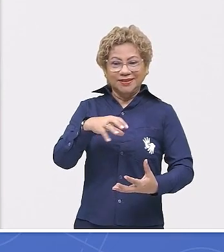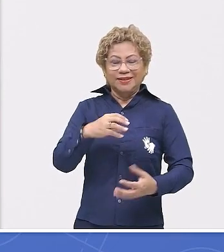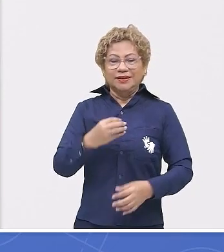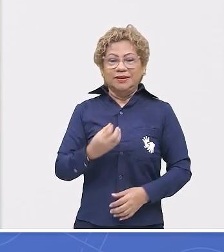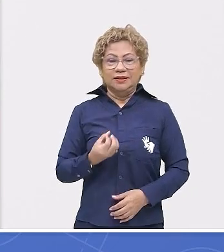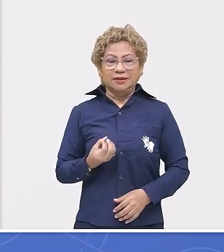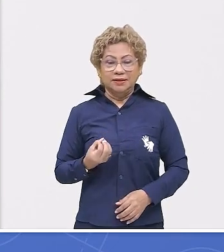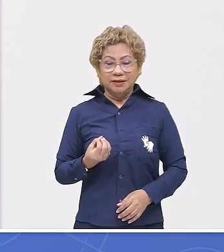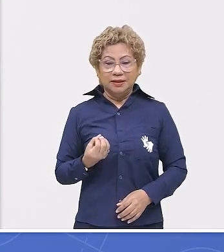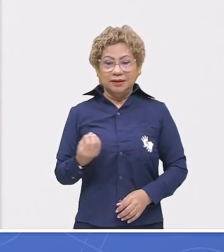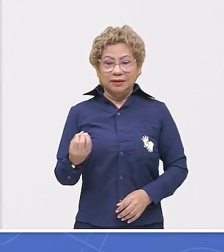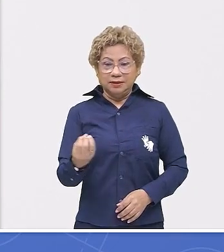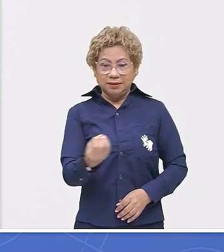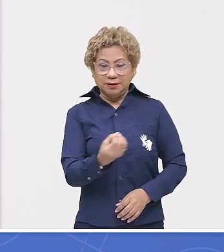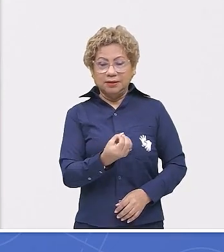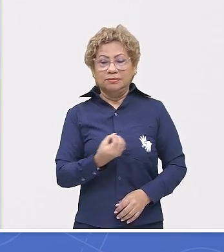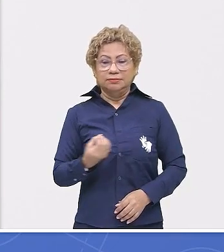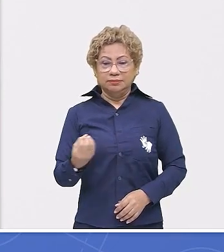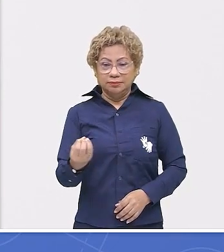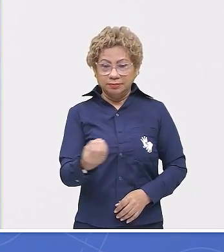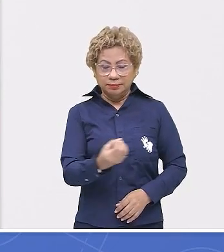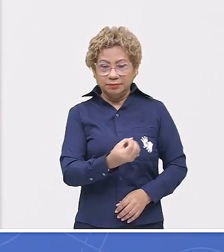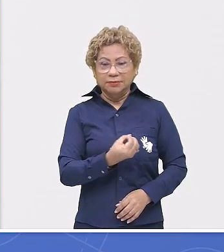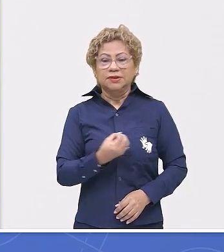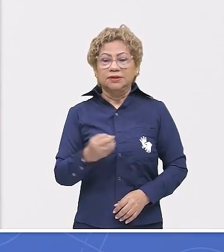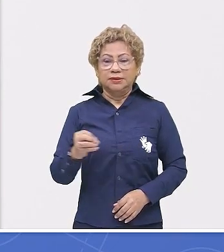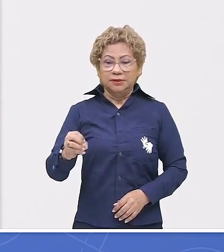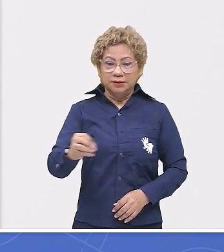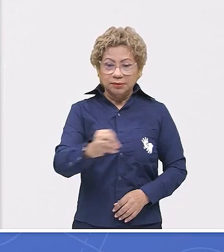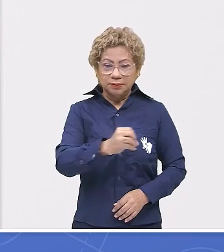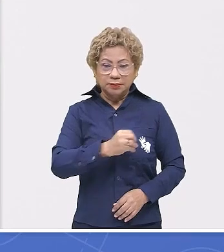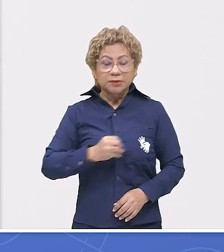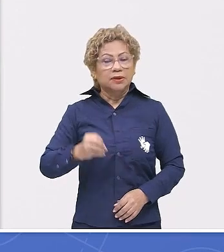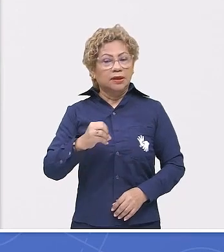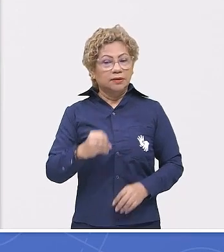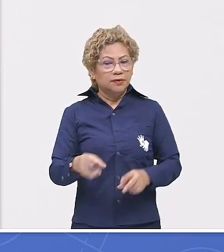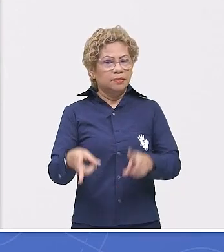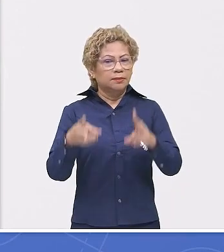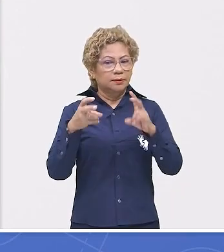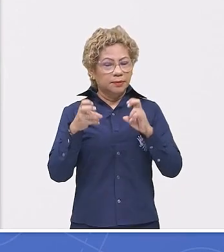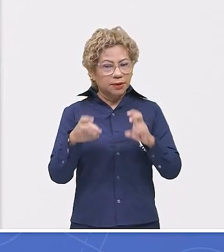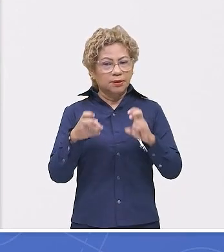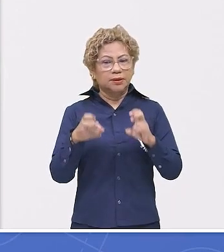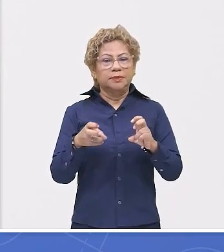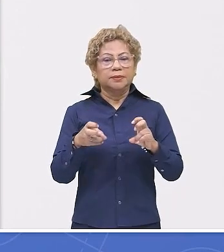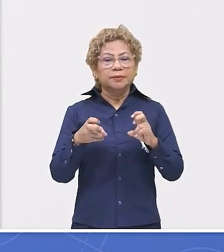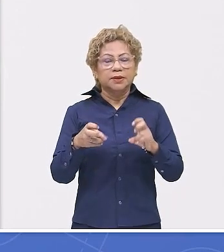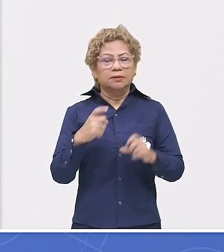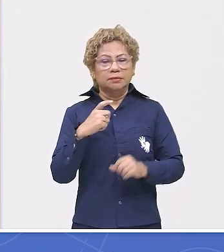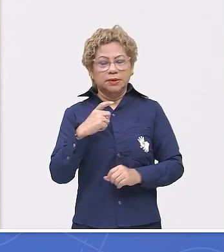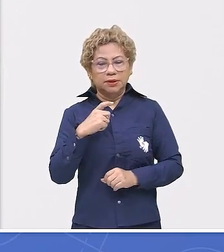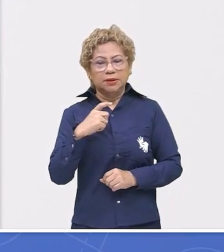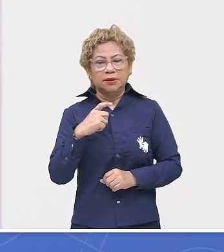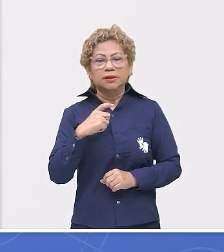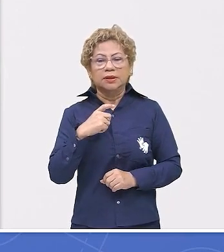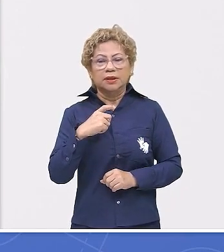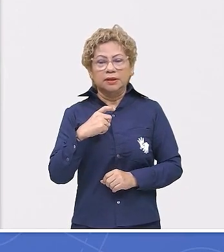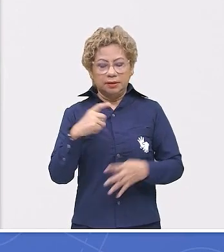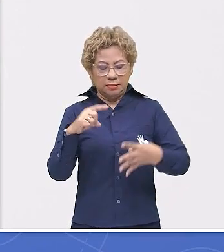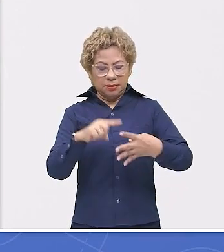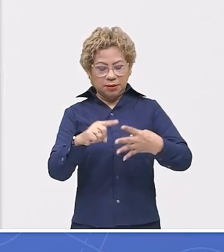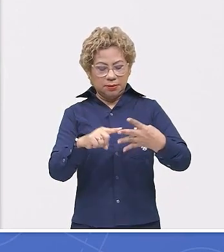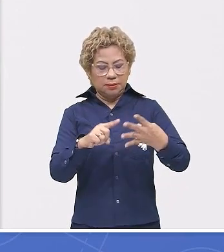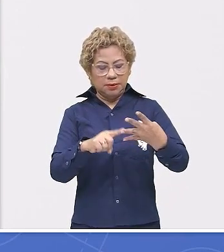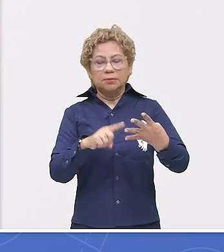nos dar aí as estações do ano, a gente vai observar neste momento que acaba surgindo o quê? Os